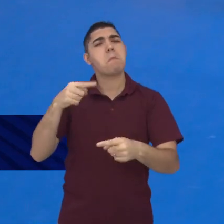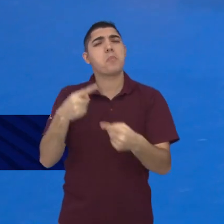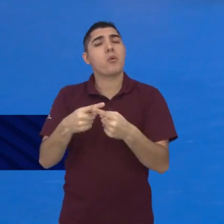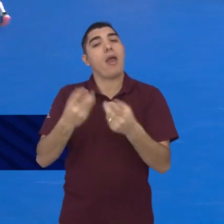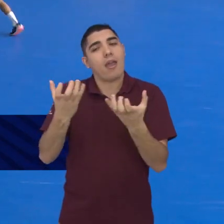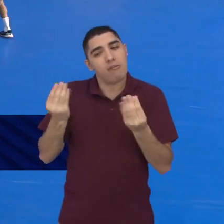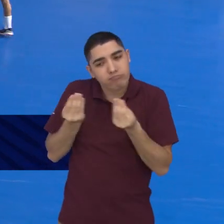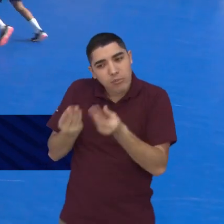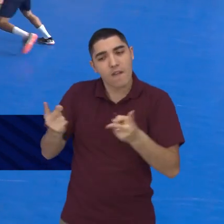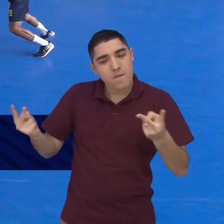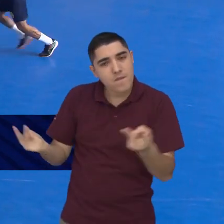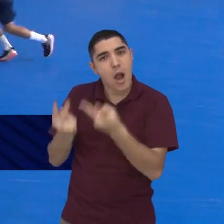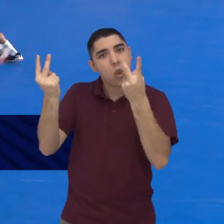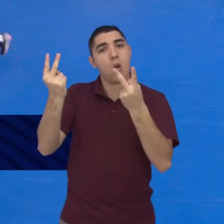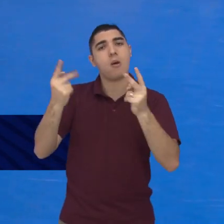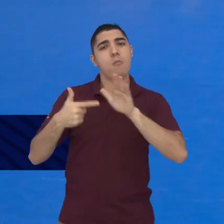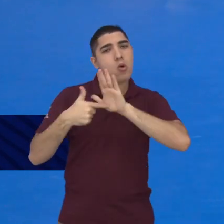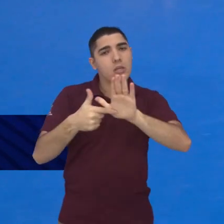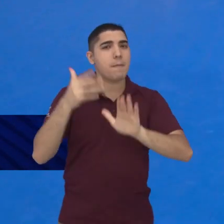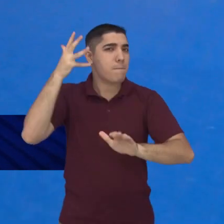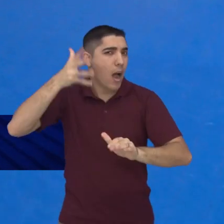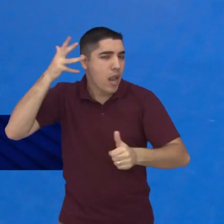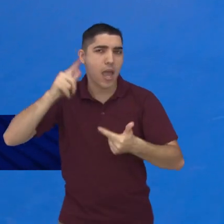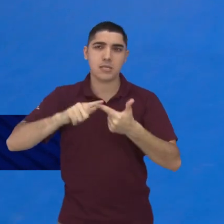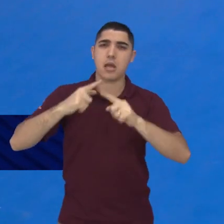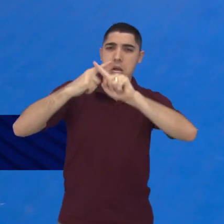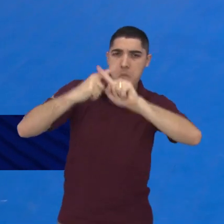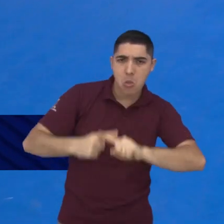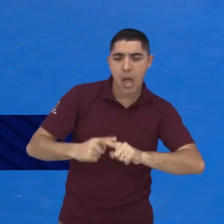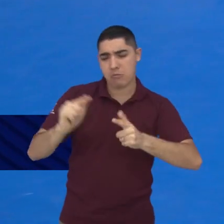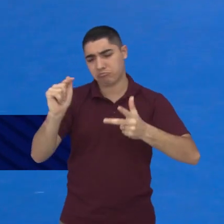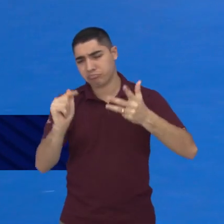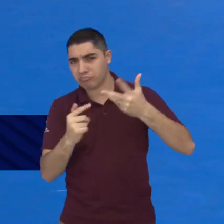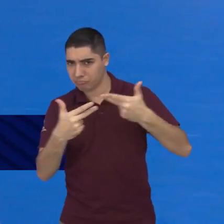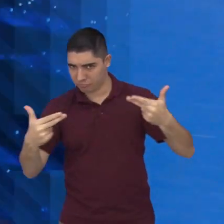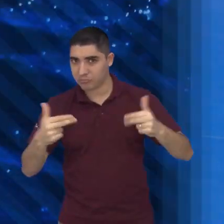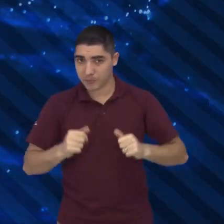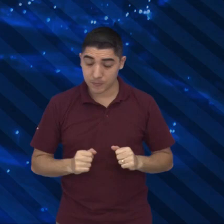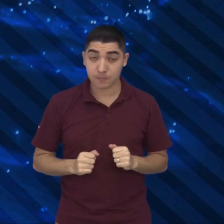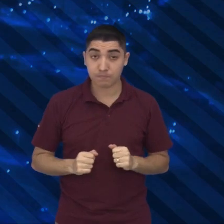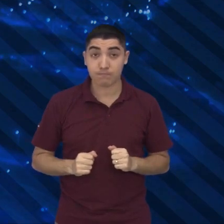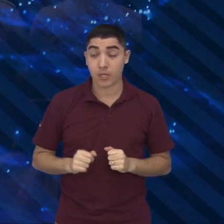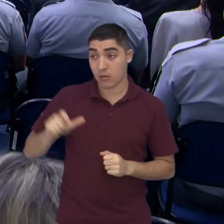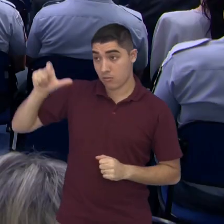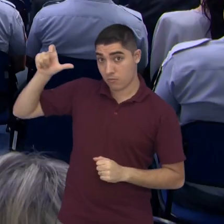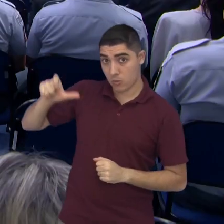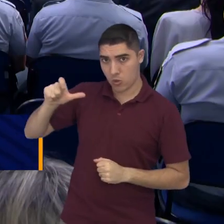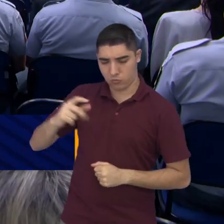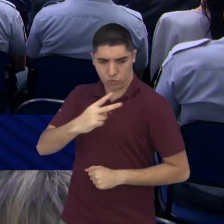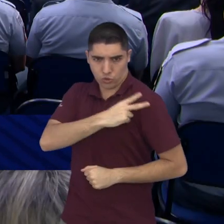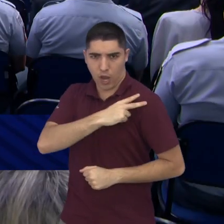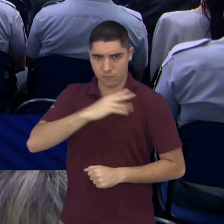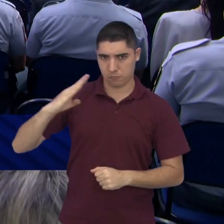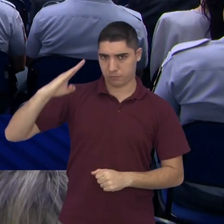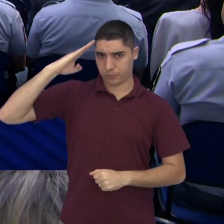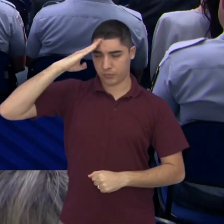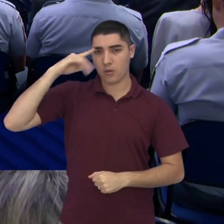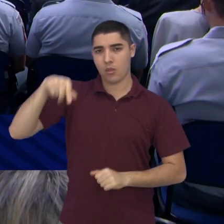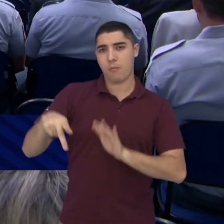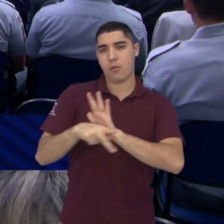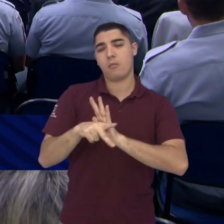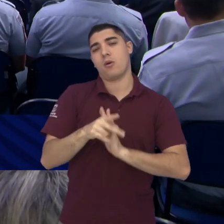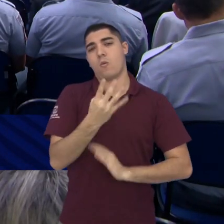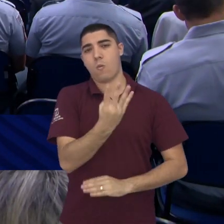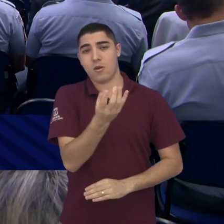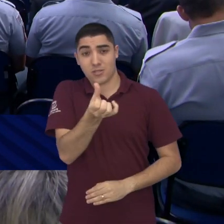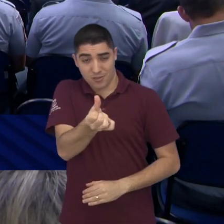esporte, incentivar a categoria na cidade com palestras, campeonatos e outras atividades. Comandante do 46º Batalhão